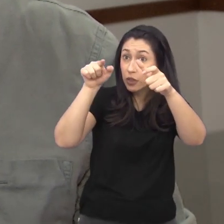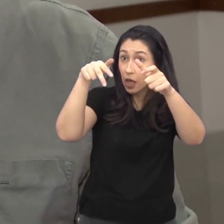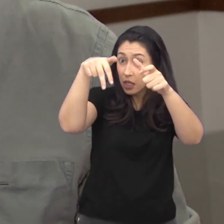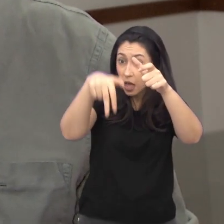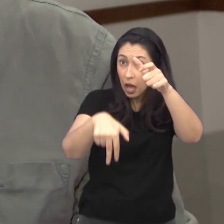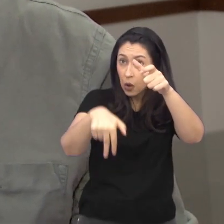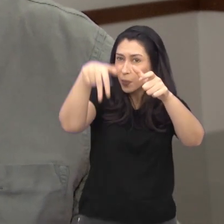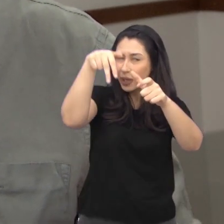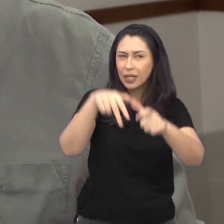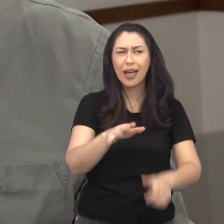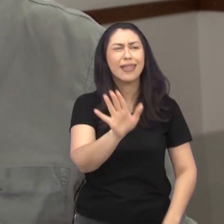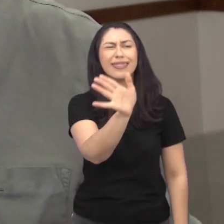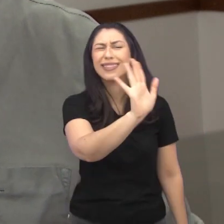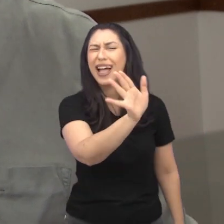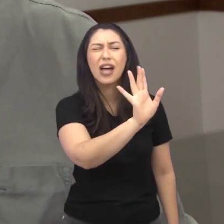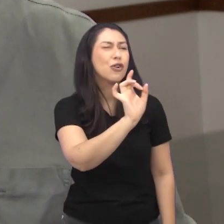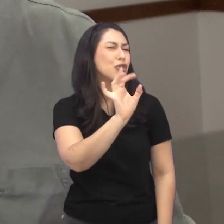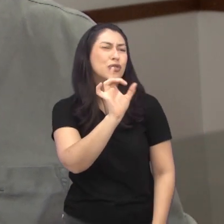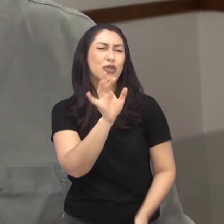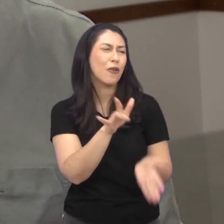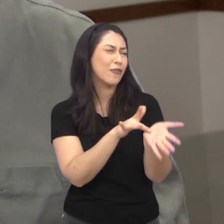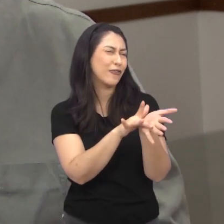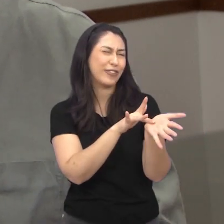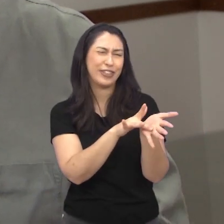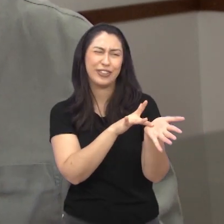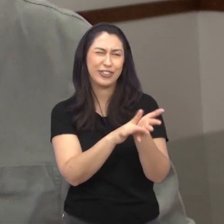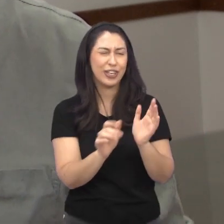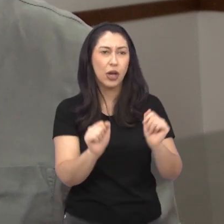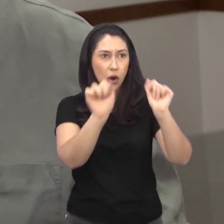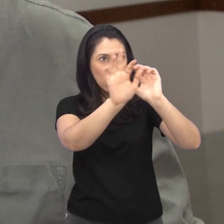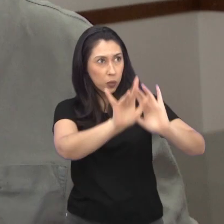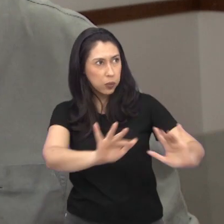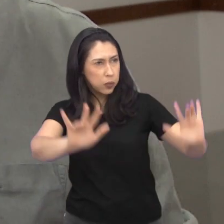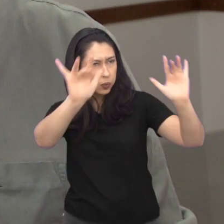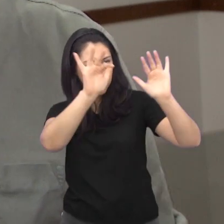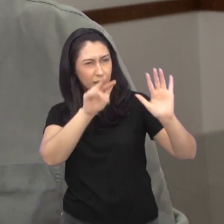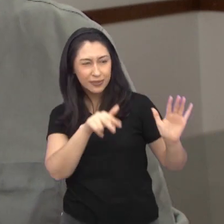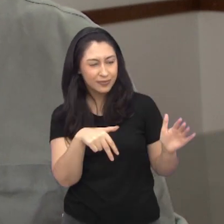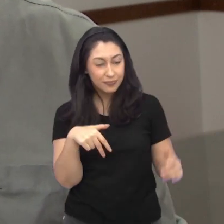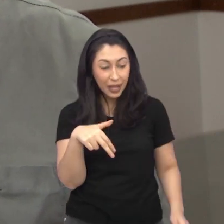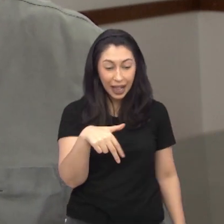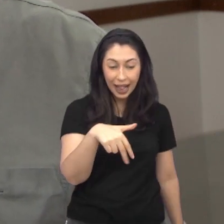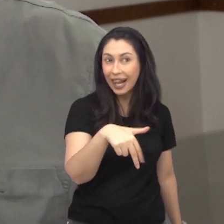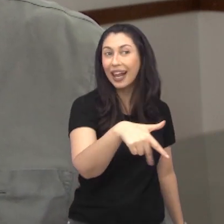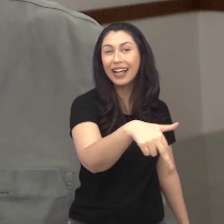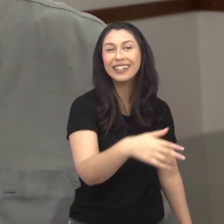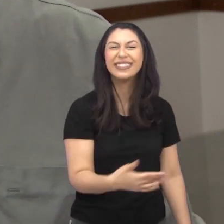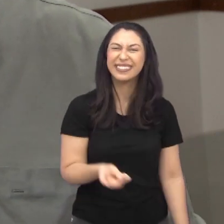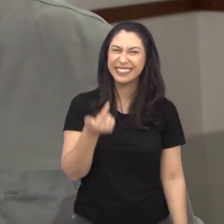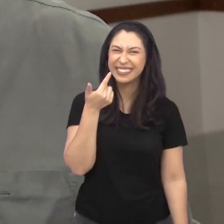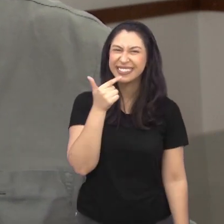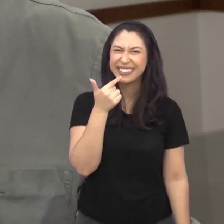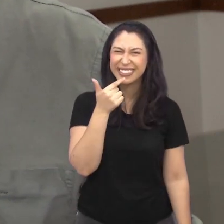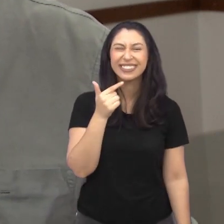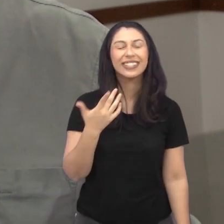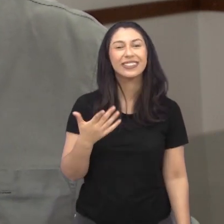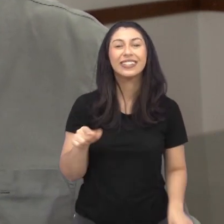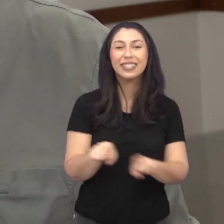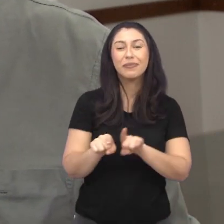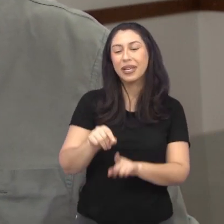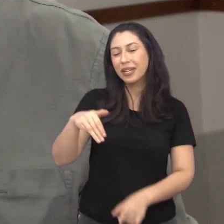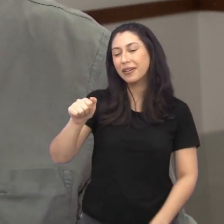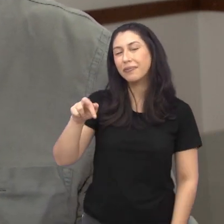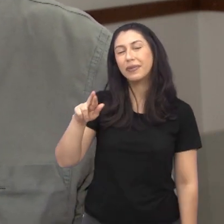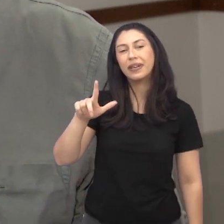falou, não, isso aí é só figuração. Vai ter uma fumacinha e eu saio dela. Eu achei até engraçado. Até a Marlene Matos estava